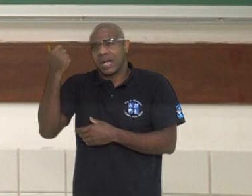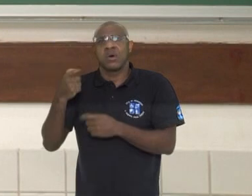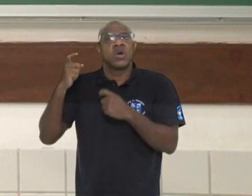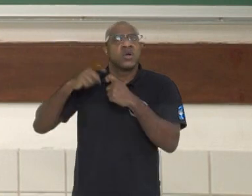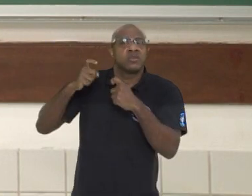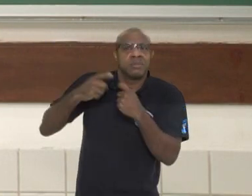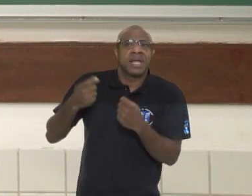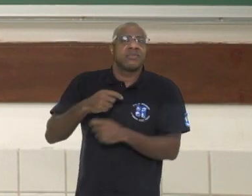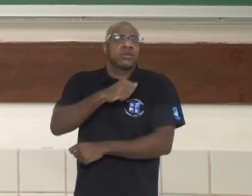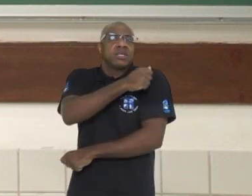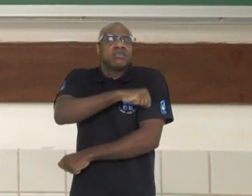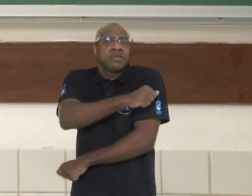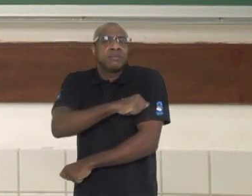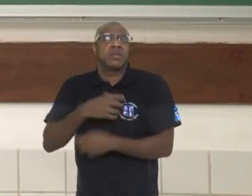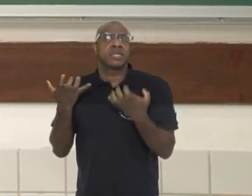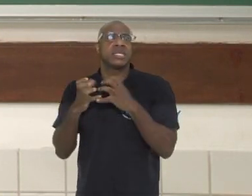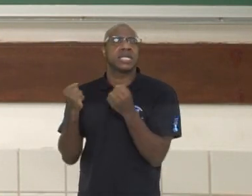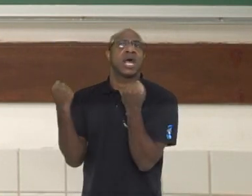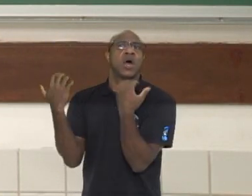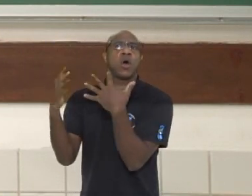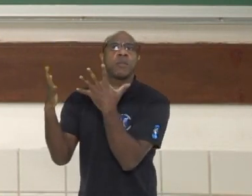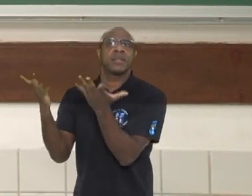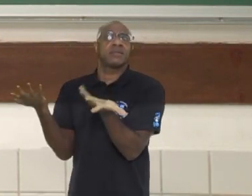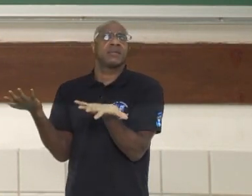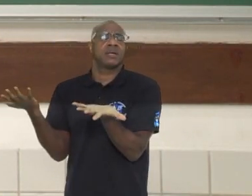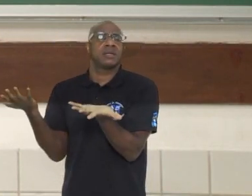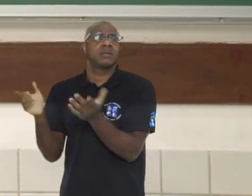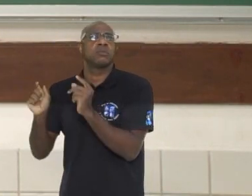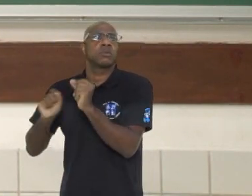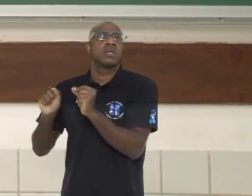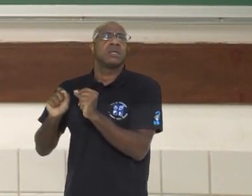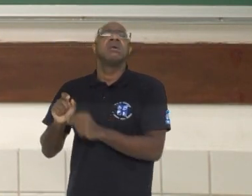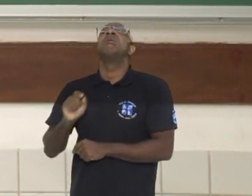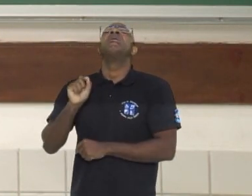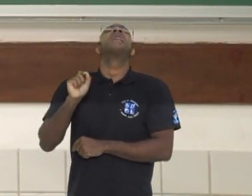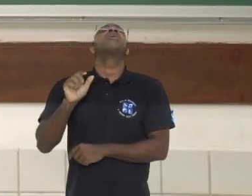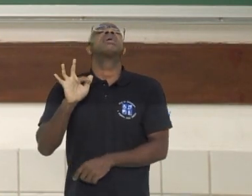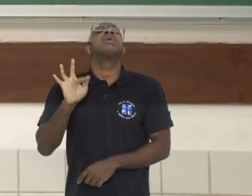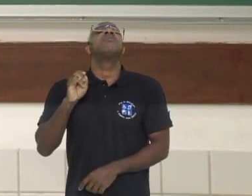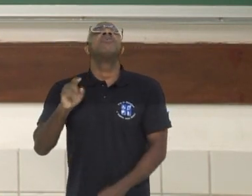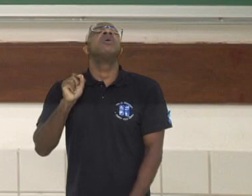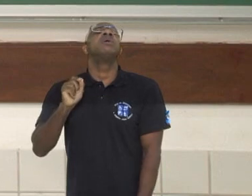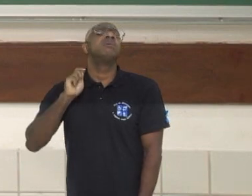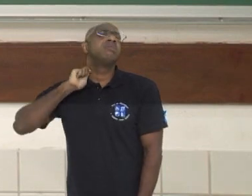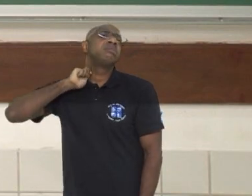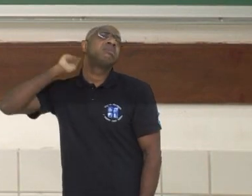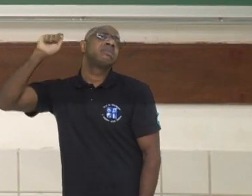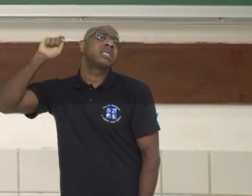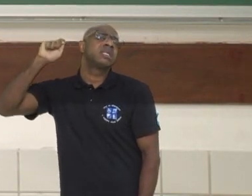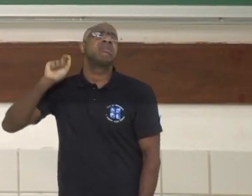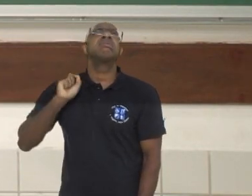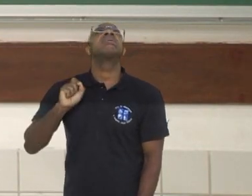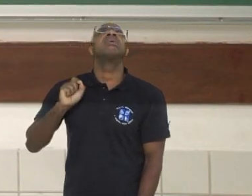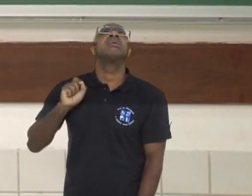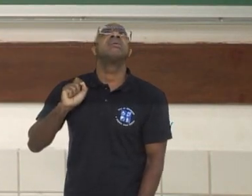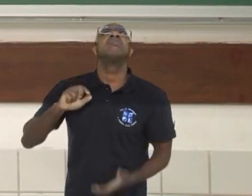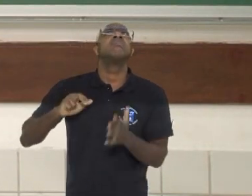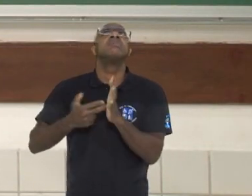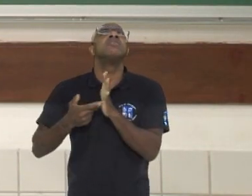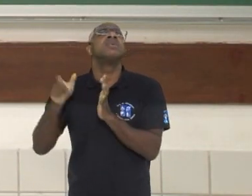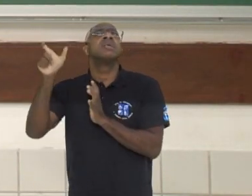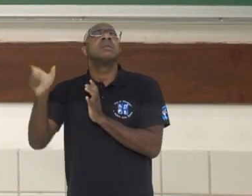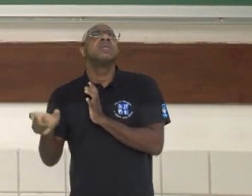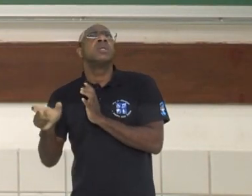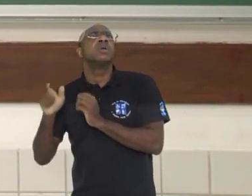de Tiradentes? Quem foi Tiradentes? A gente já começou a falar na última aula, tá? Mas antes da gente aprofundar um pouco